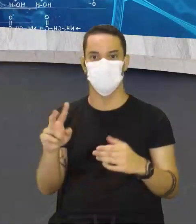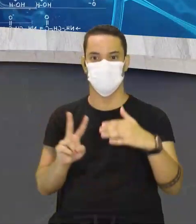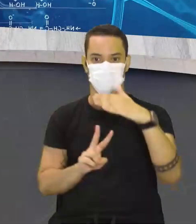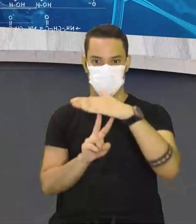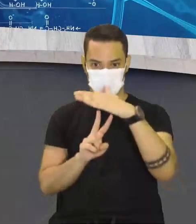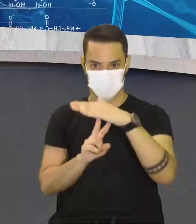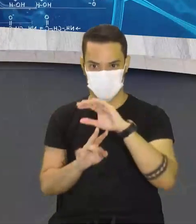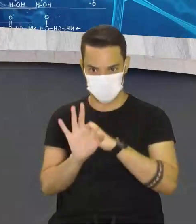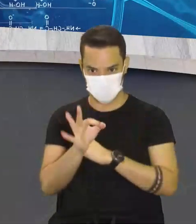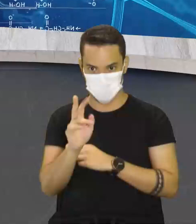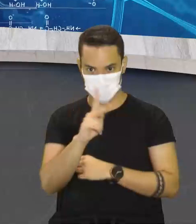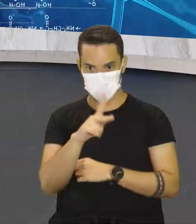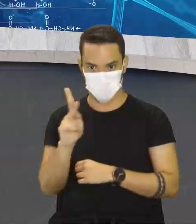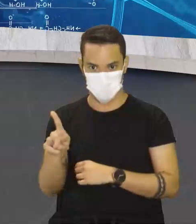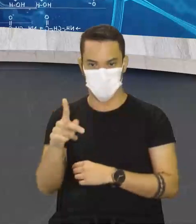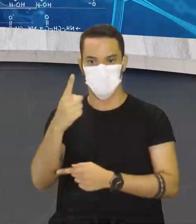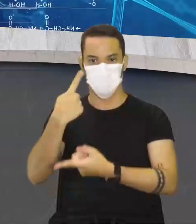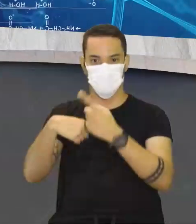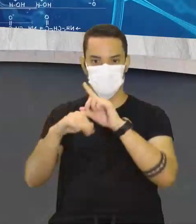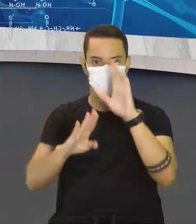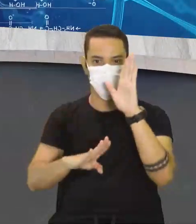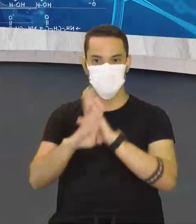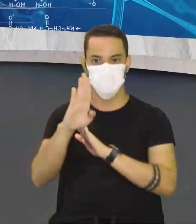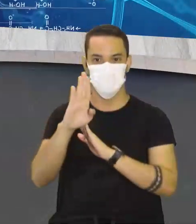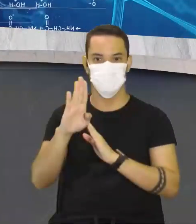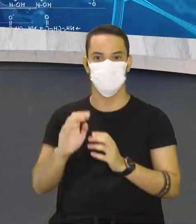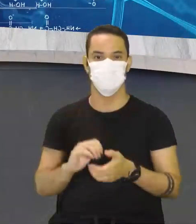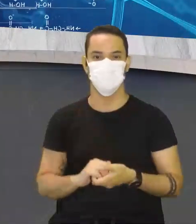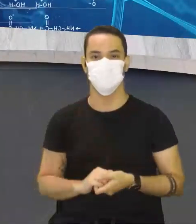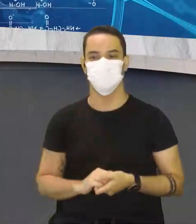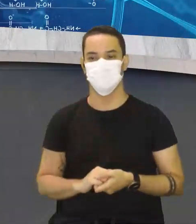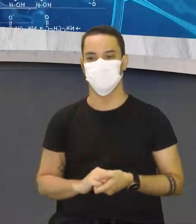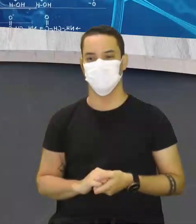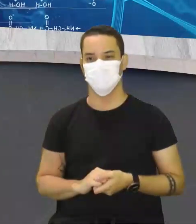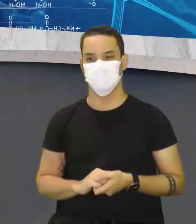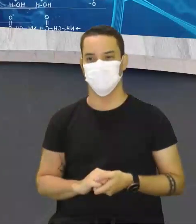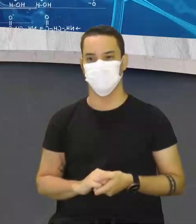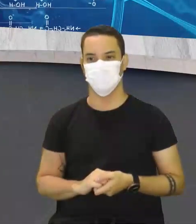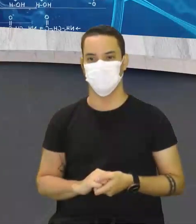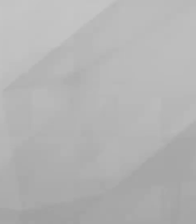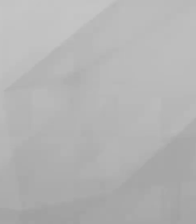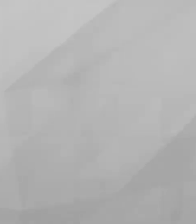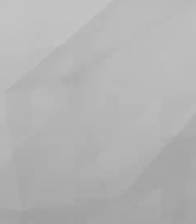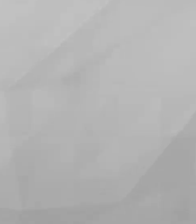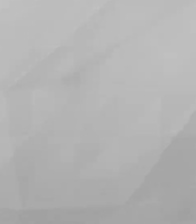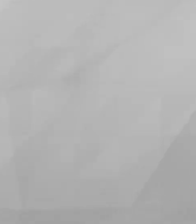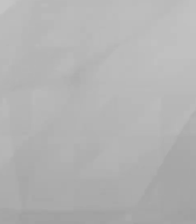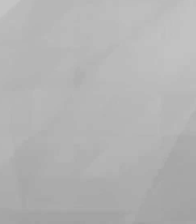segunda unidade. Não é isso, professora Sabrina? Sucesso para vocês, galera! Sucesso, meu caro aluno!